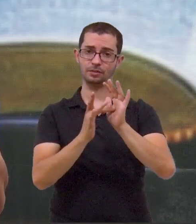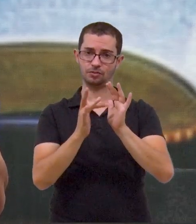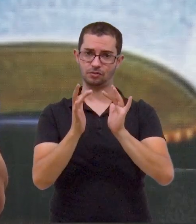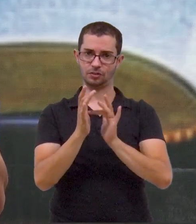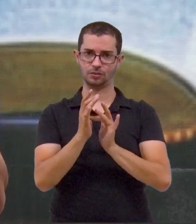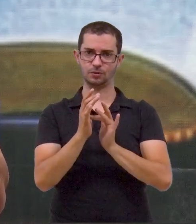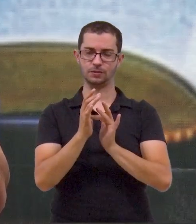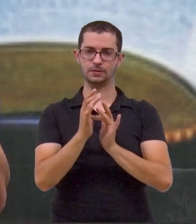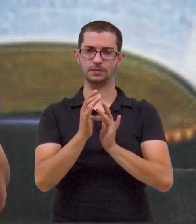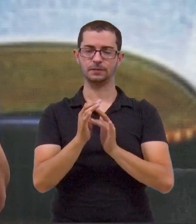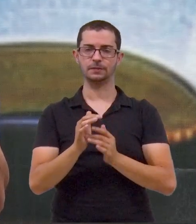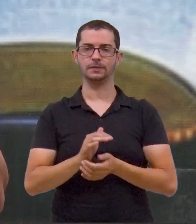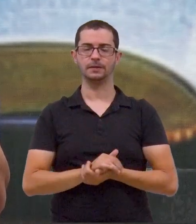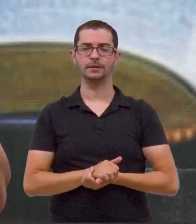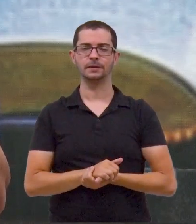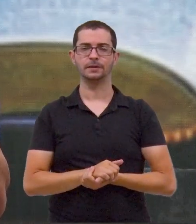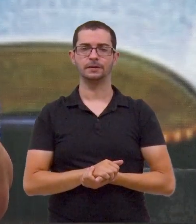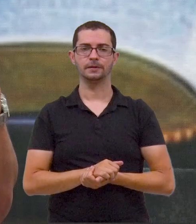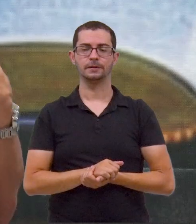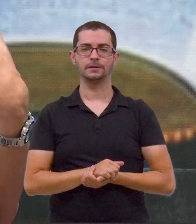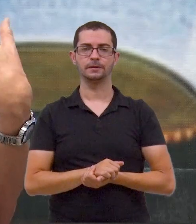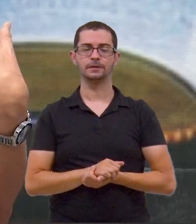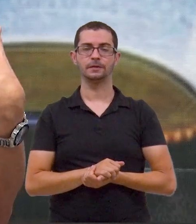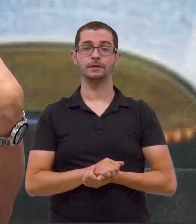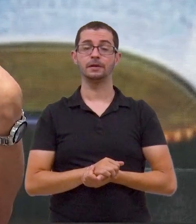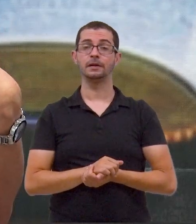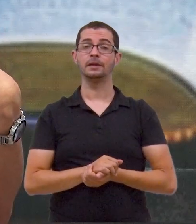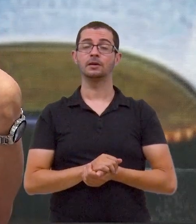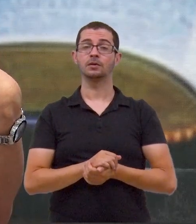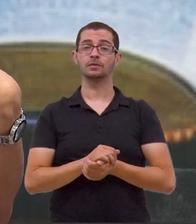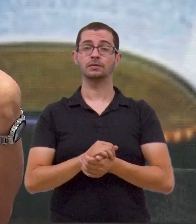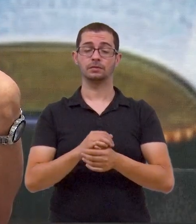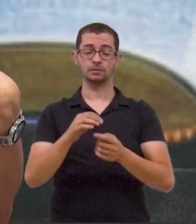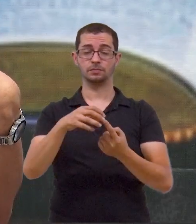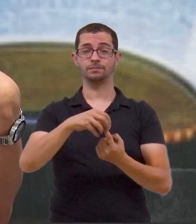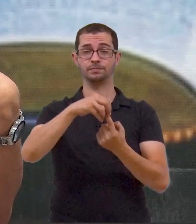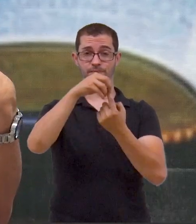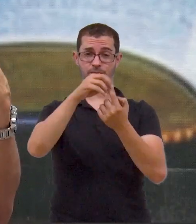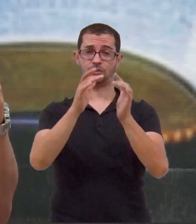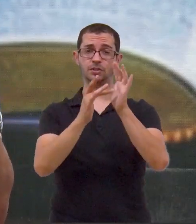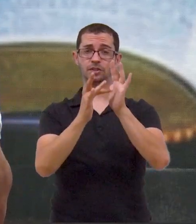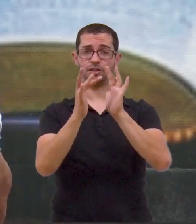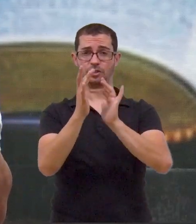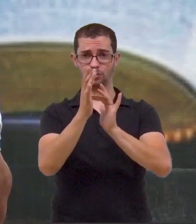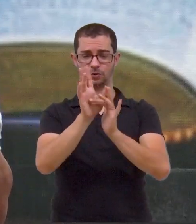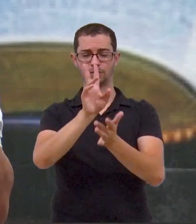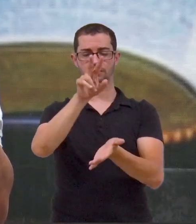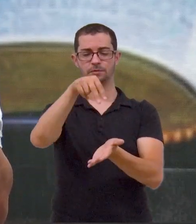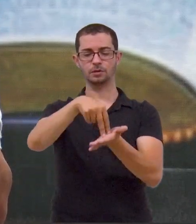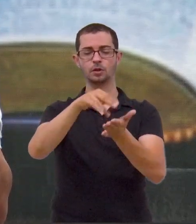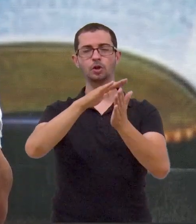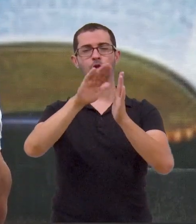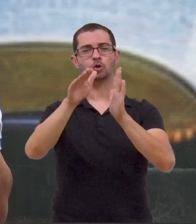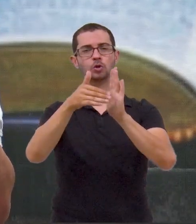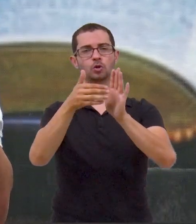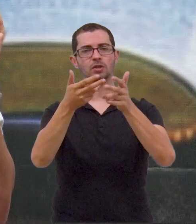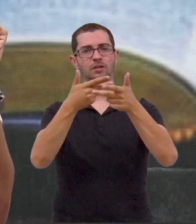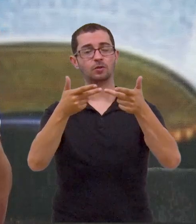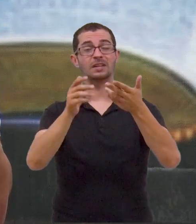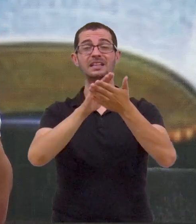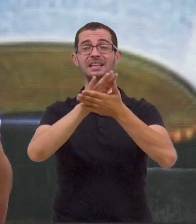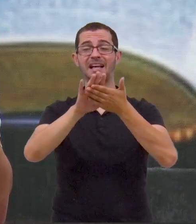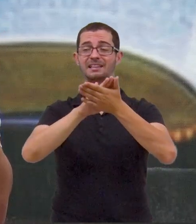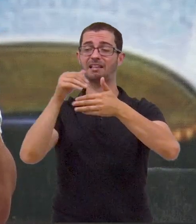Ora, desde que ele sujeitou todas as coisas, nada deixou fora do